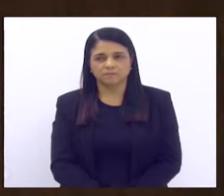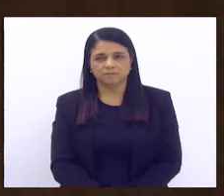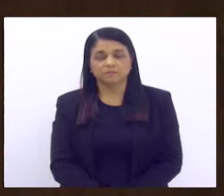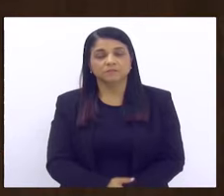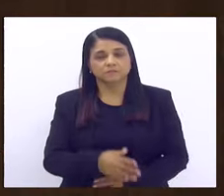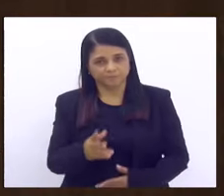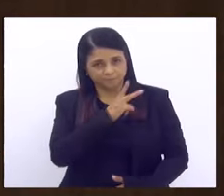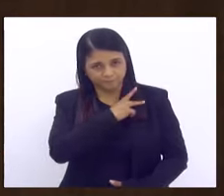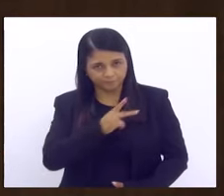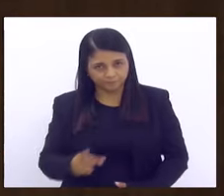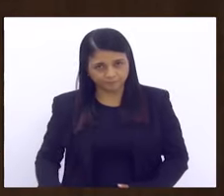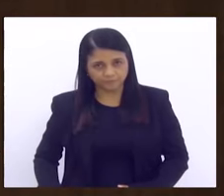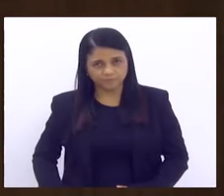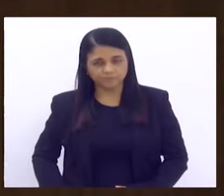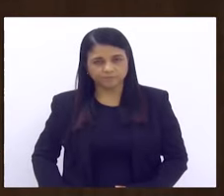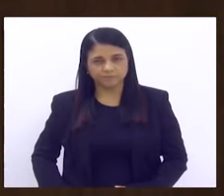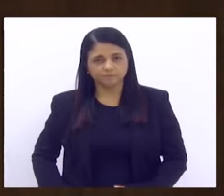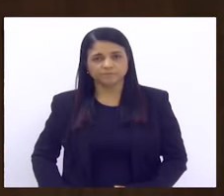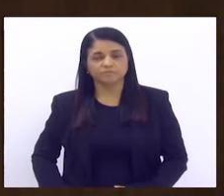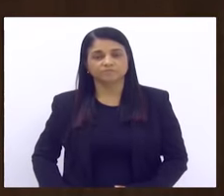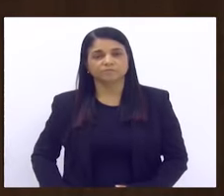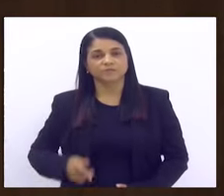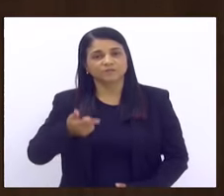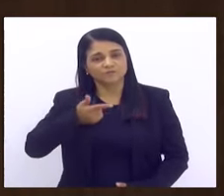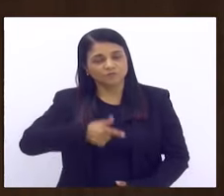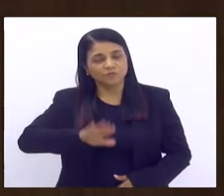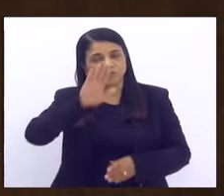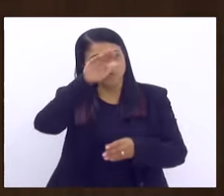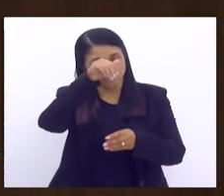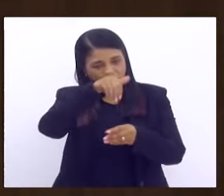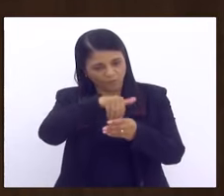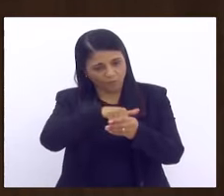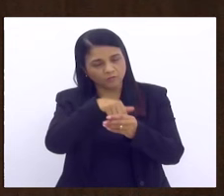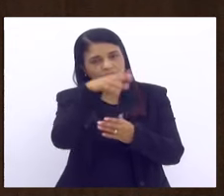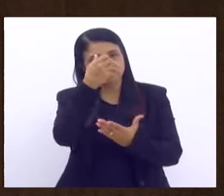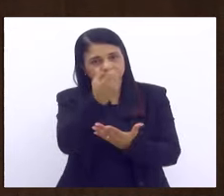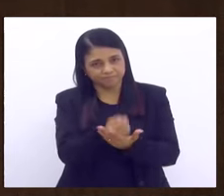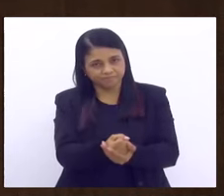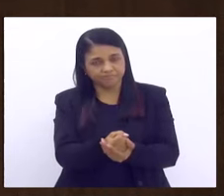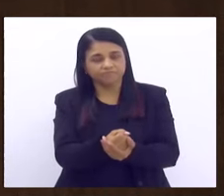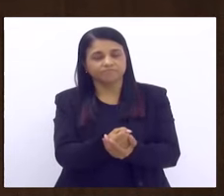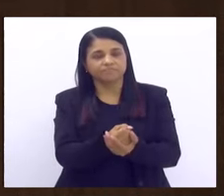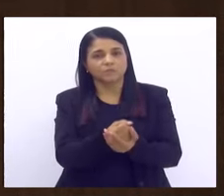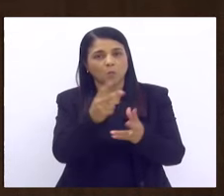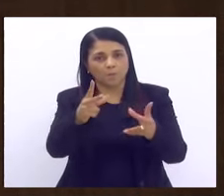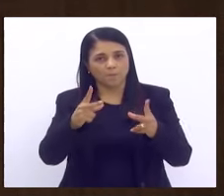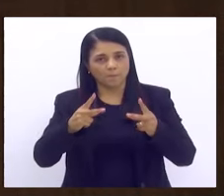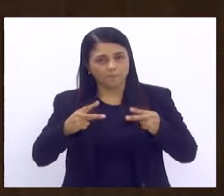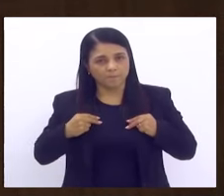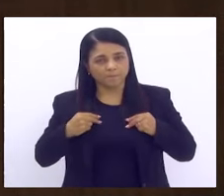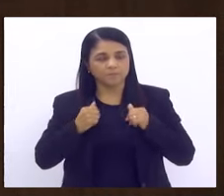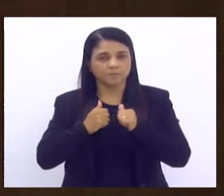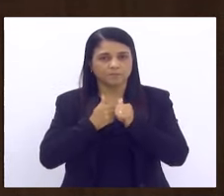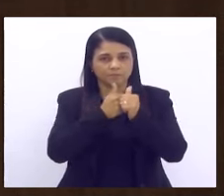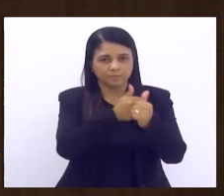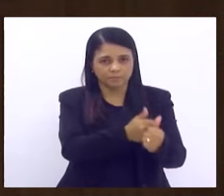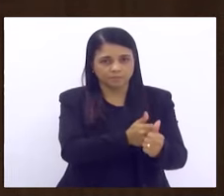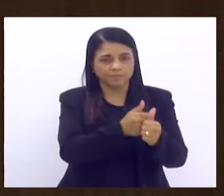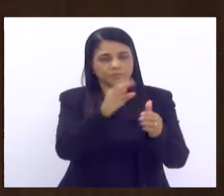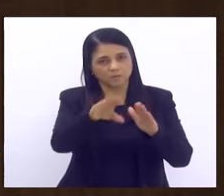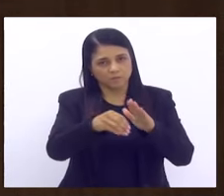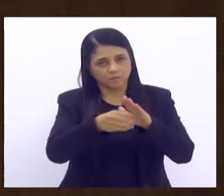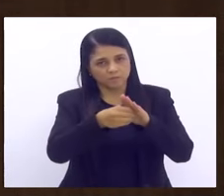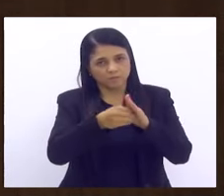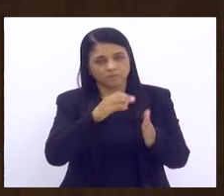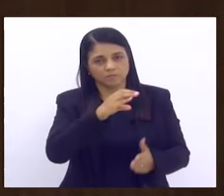Senhora presidente, novamente, voto favorável no mérito, acompanhando o parecer da